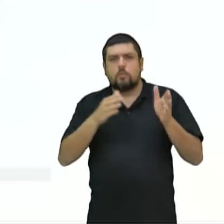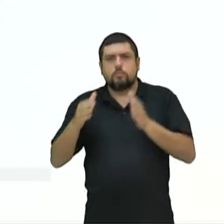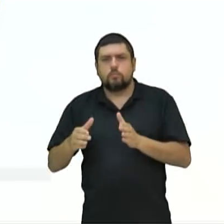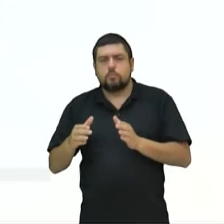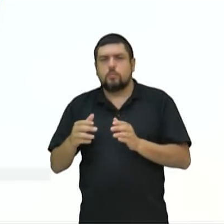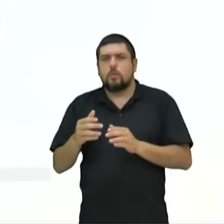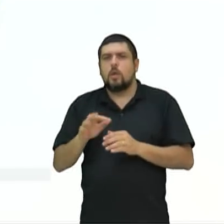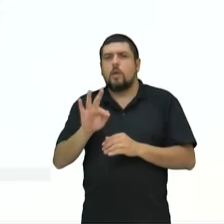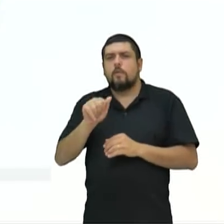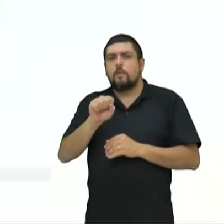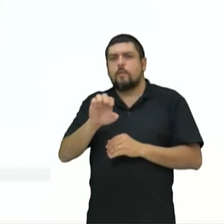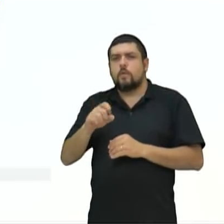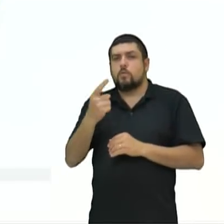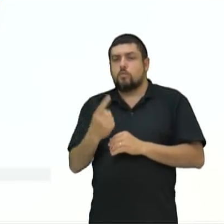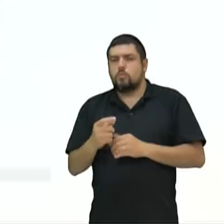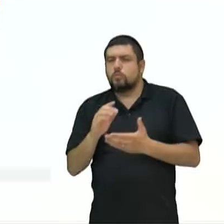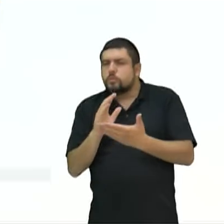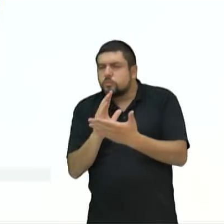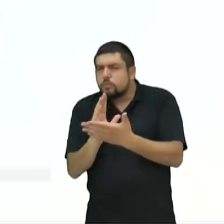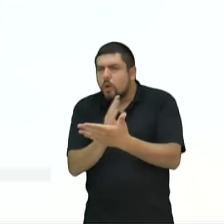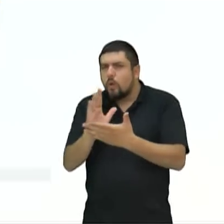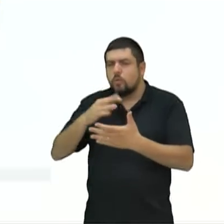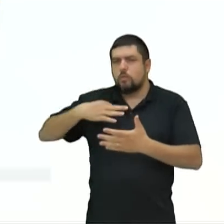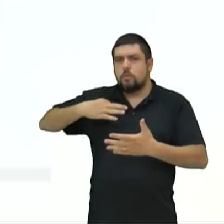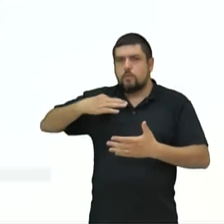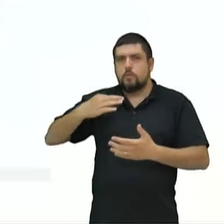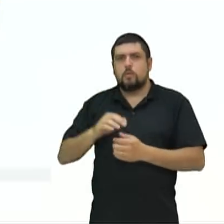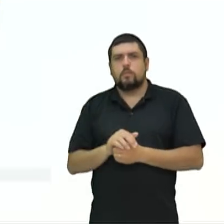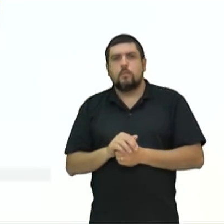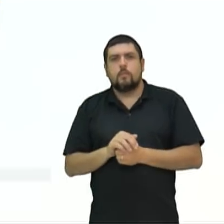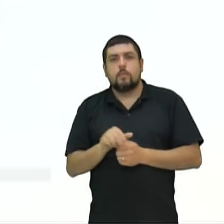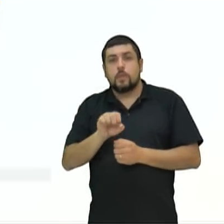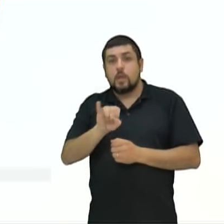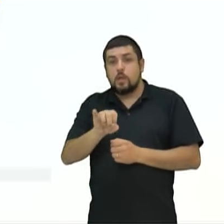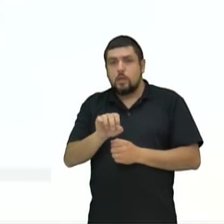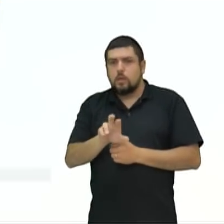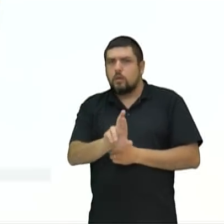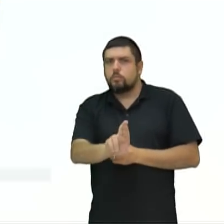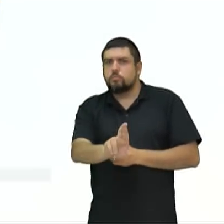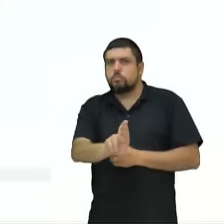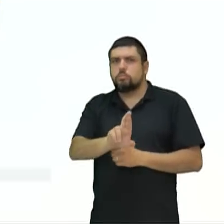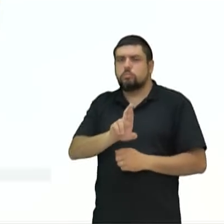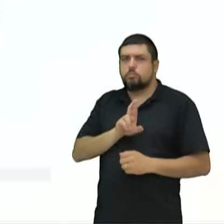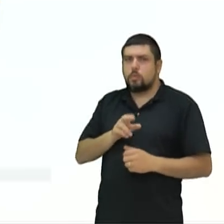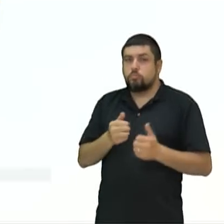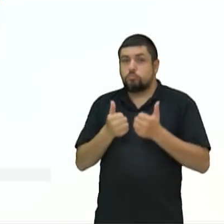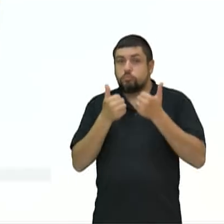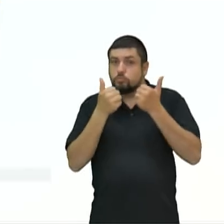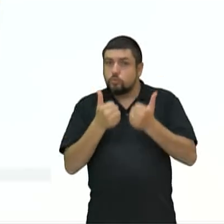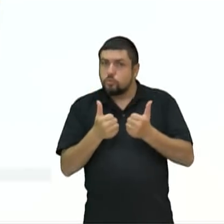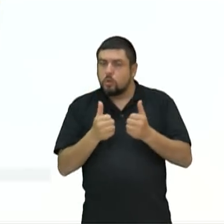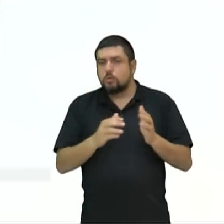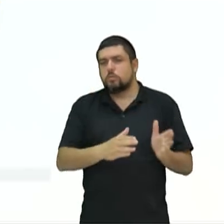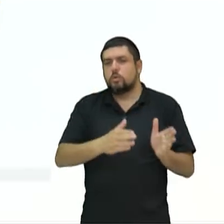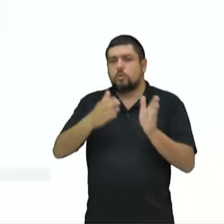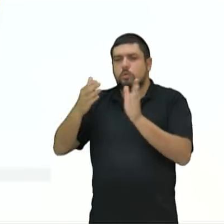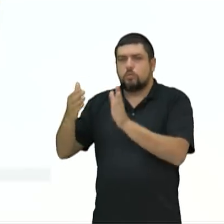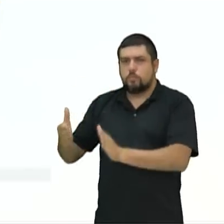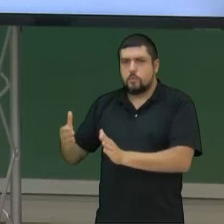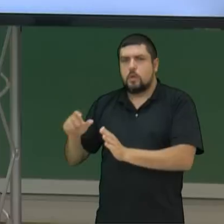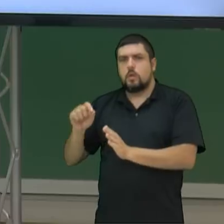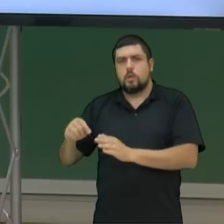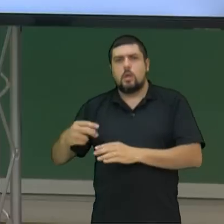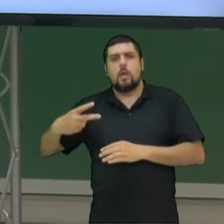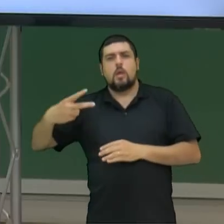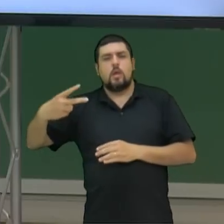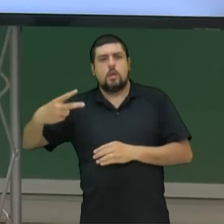em alguns voluntários. Se a vacina mostrou um resultado favorável, eles vão para a próxima fase, a fase clínica